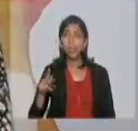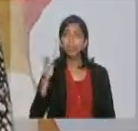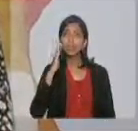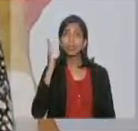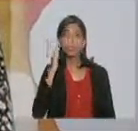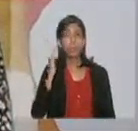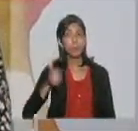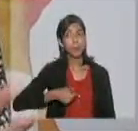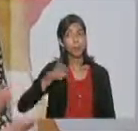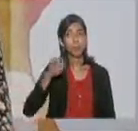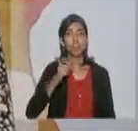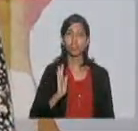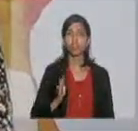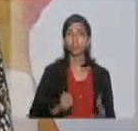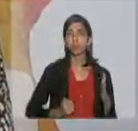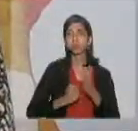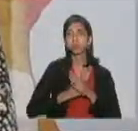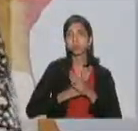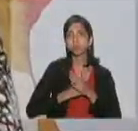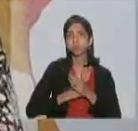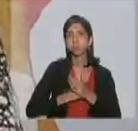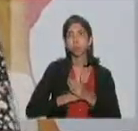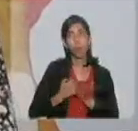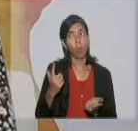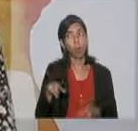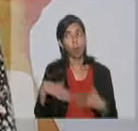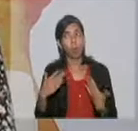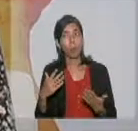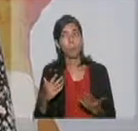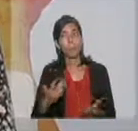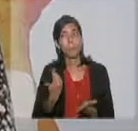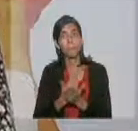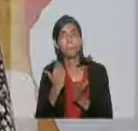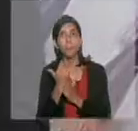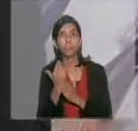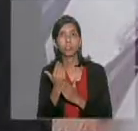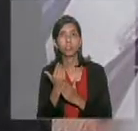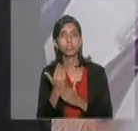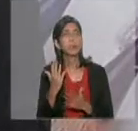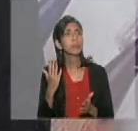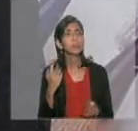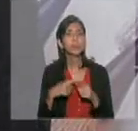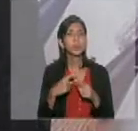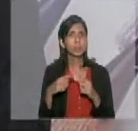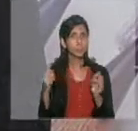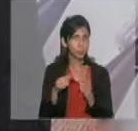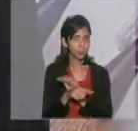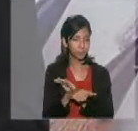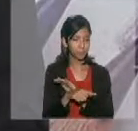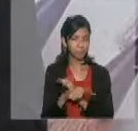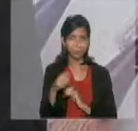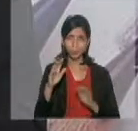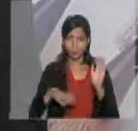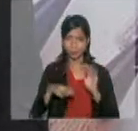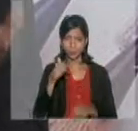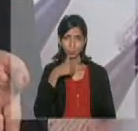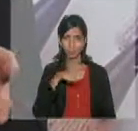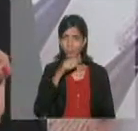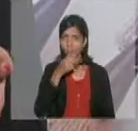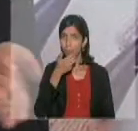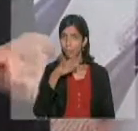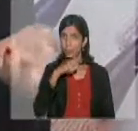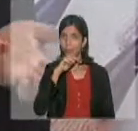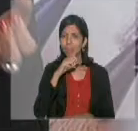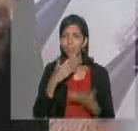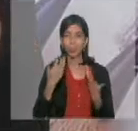para dizer que, bom, já estou saciada ou não, eu quero comer um pouco mais. Mas por que eu te fiz essa pergunta, Michele? Porque às vezes os pais não querem que a criança